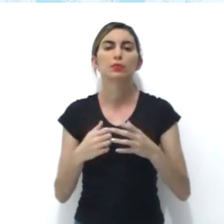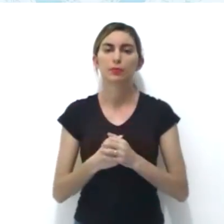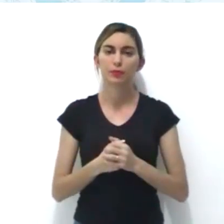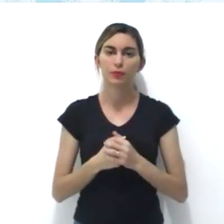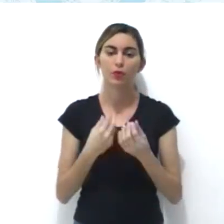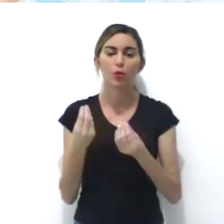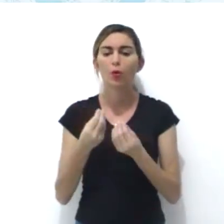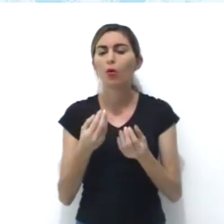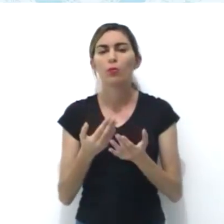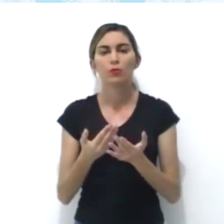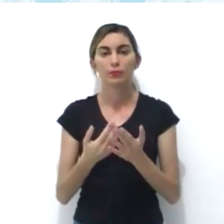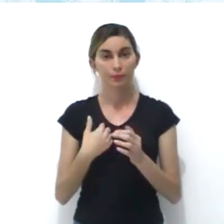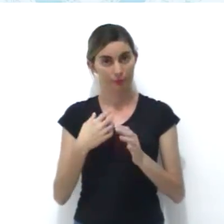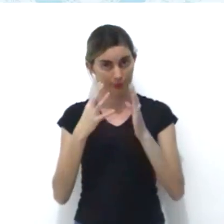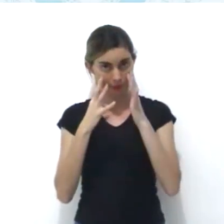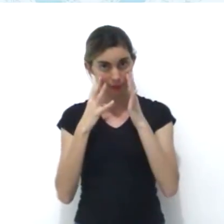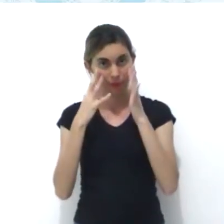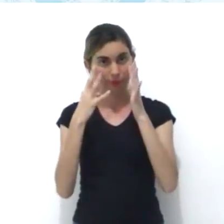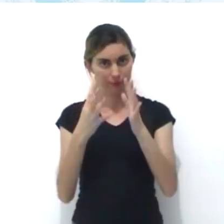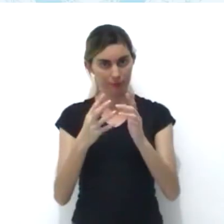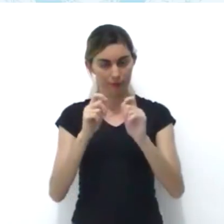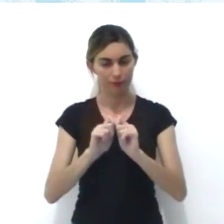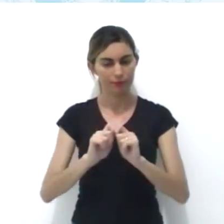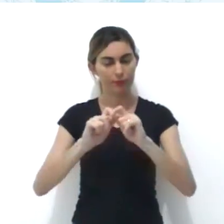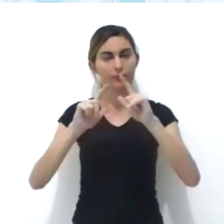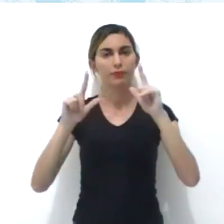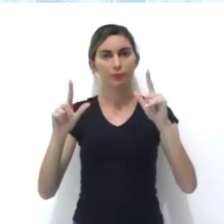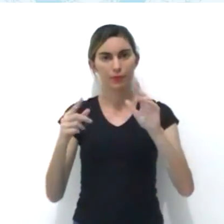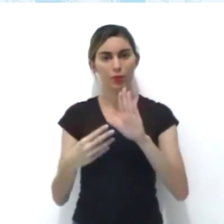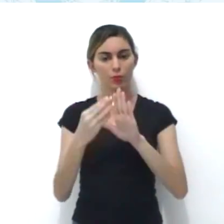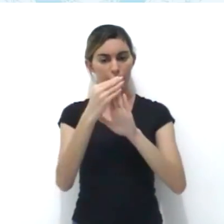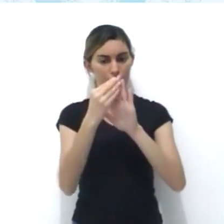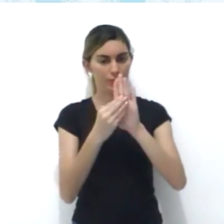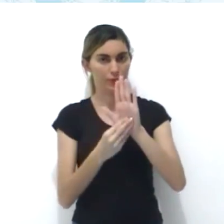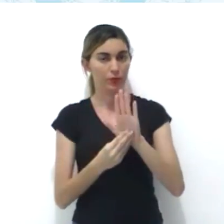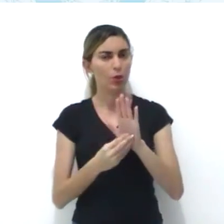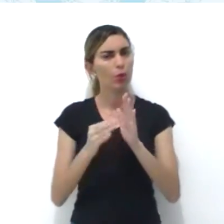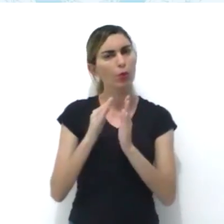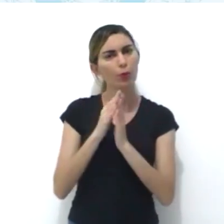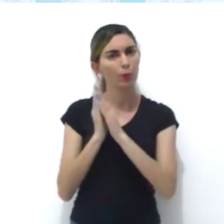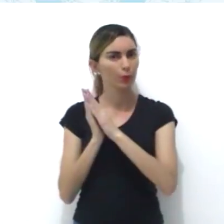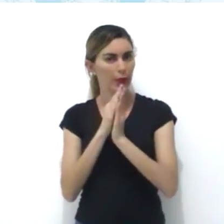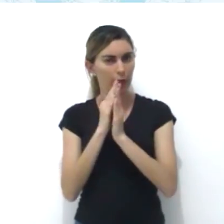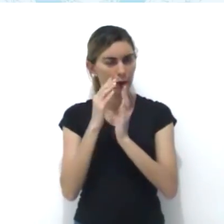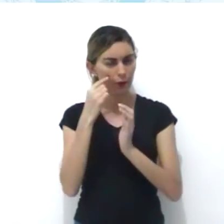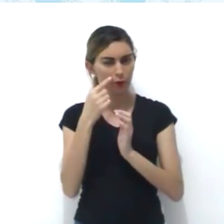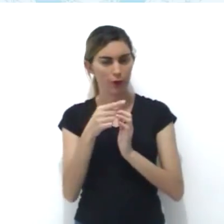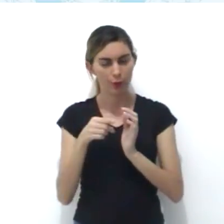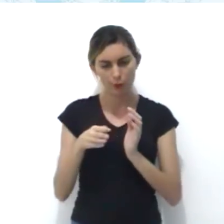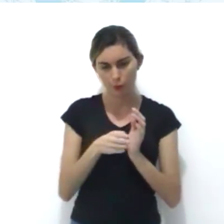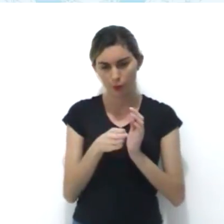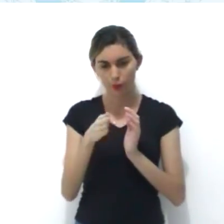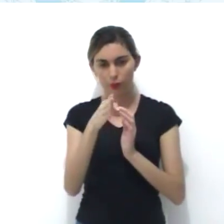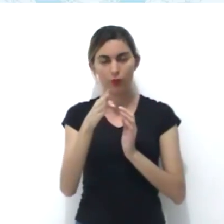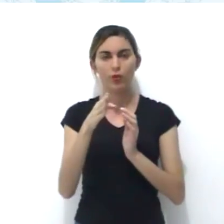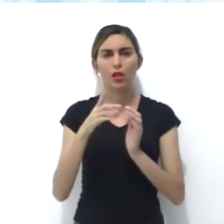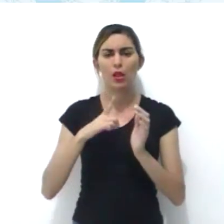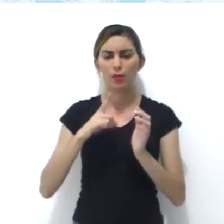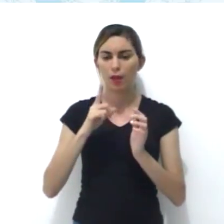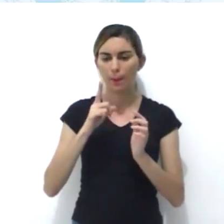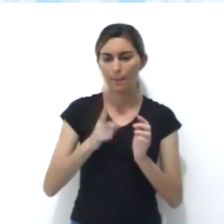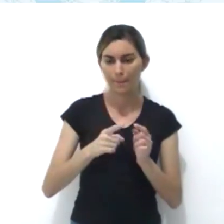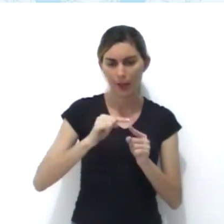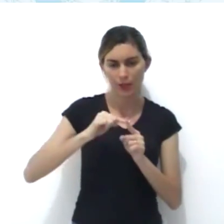onde? Qual caminho seguir? Então preste atenção aí nessa imagem, que eu coloquei esse bonequinho ali meio que no caminho